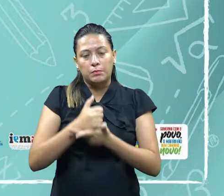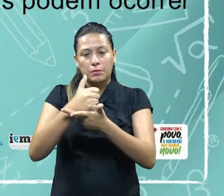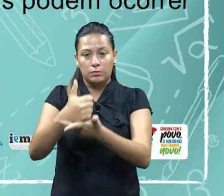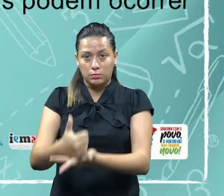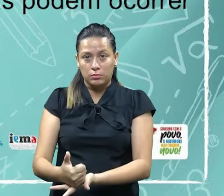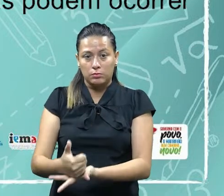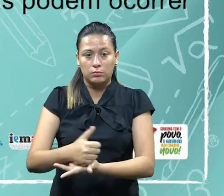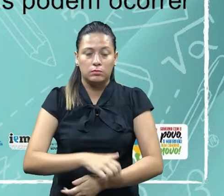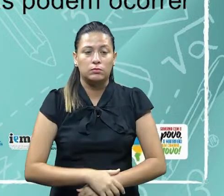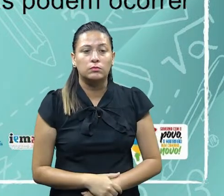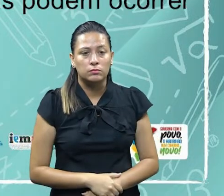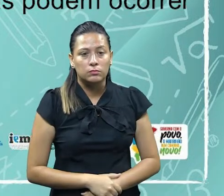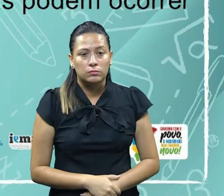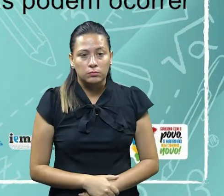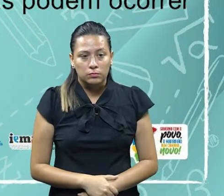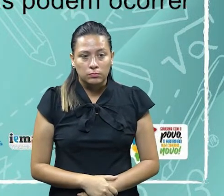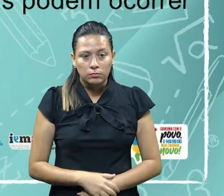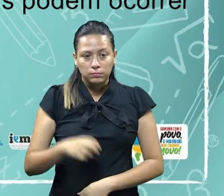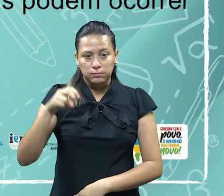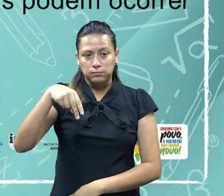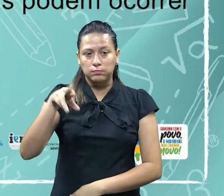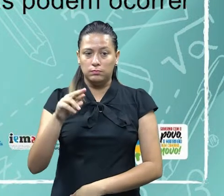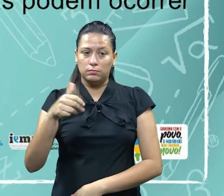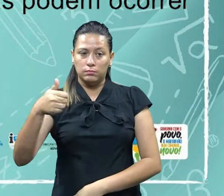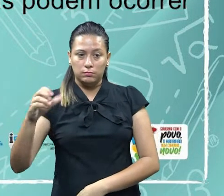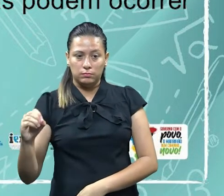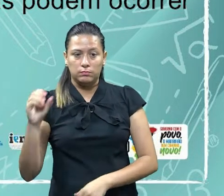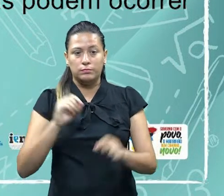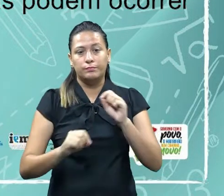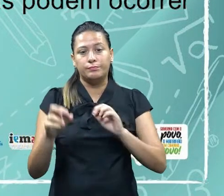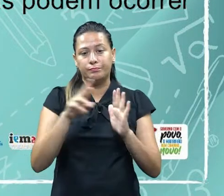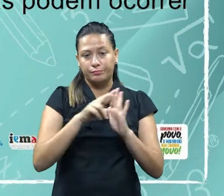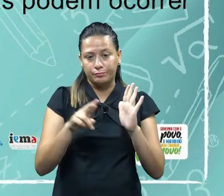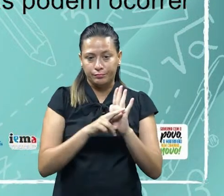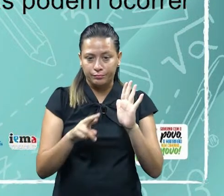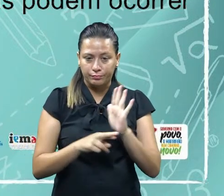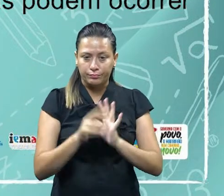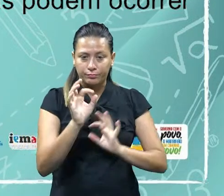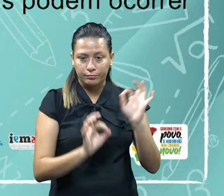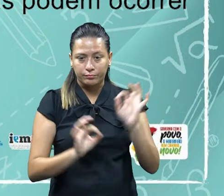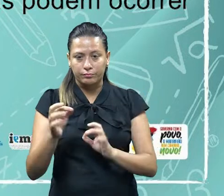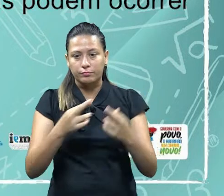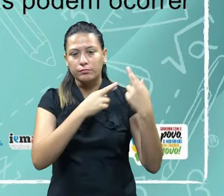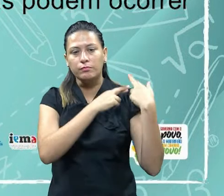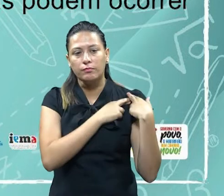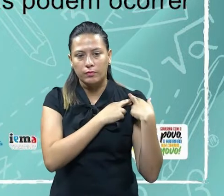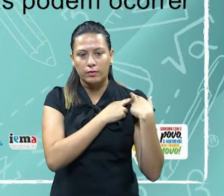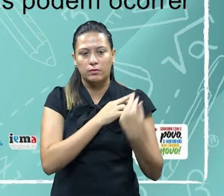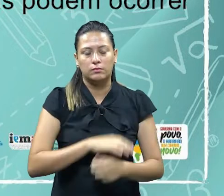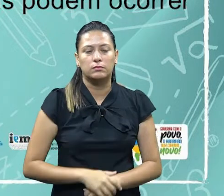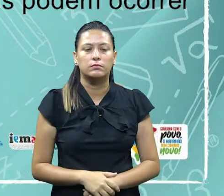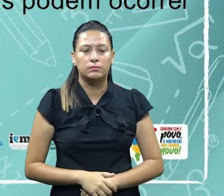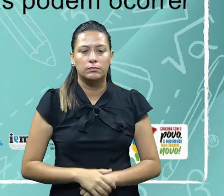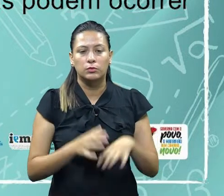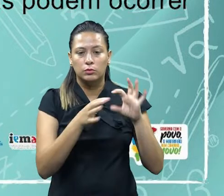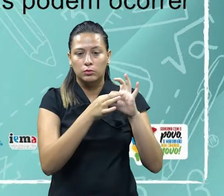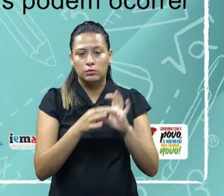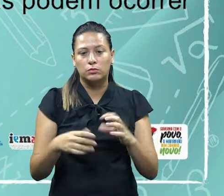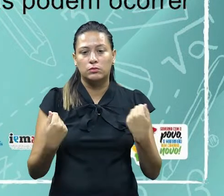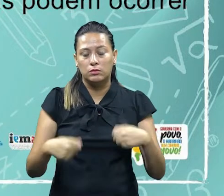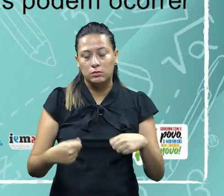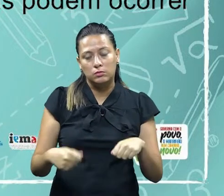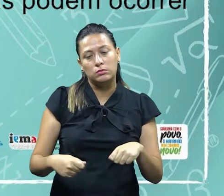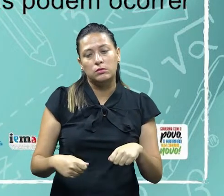eletricidade. A NR10 é a norma regulamentadora responsável por determinar as condições necessárias para um